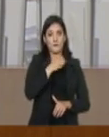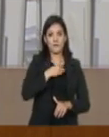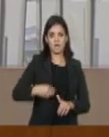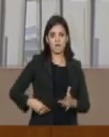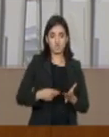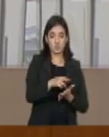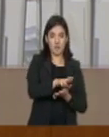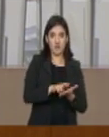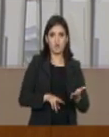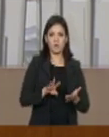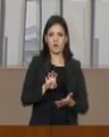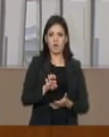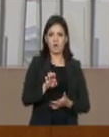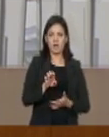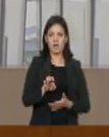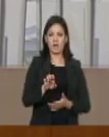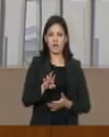HC